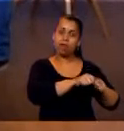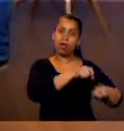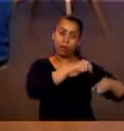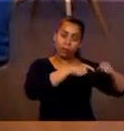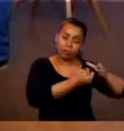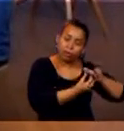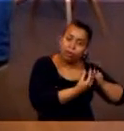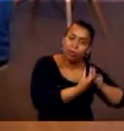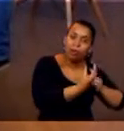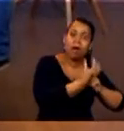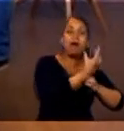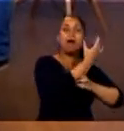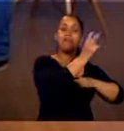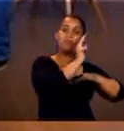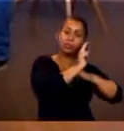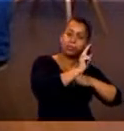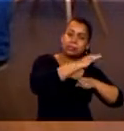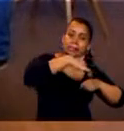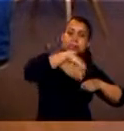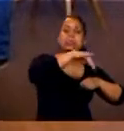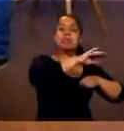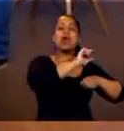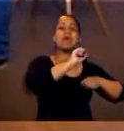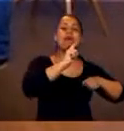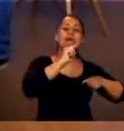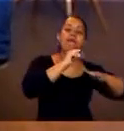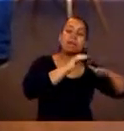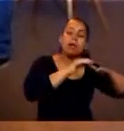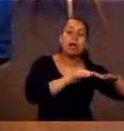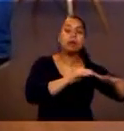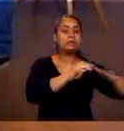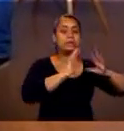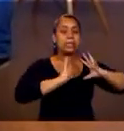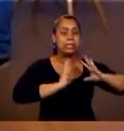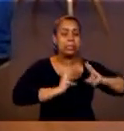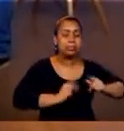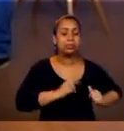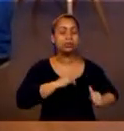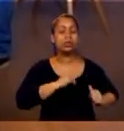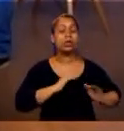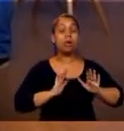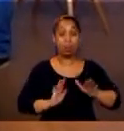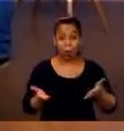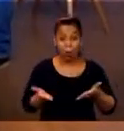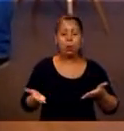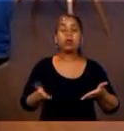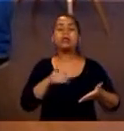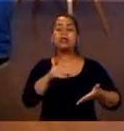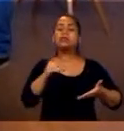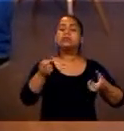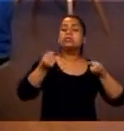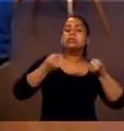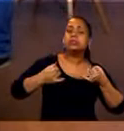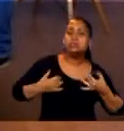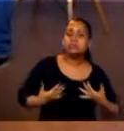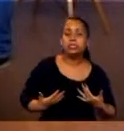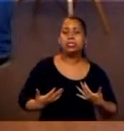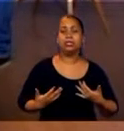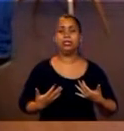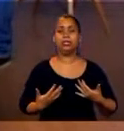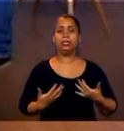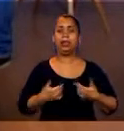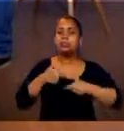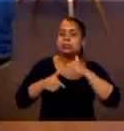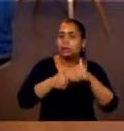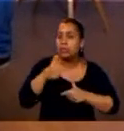as árvores para preservar os mananciais, realizando limpeza. Eu queria que você falasse um pouquinho, Paulo, um pouco mais dessas atividades. O que